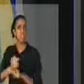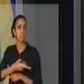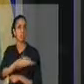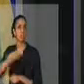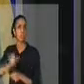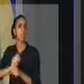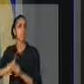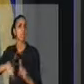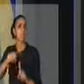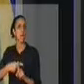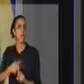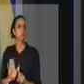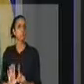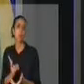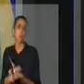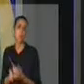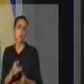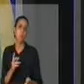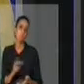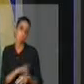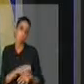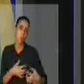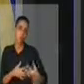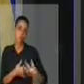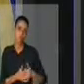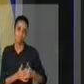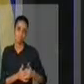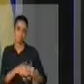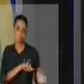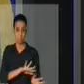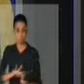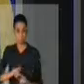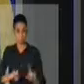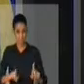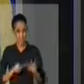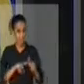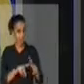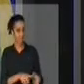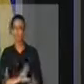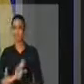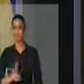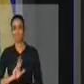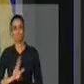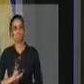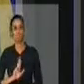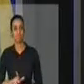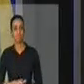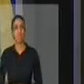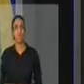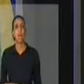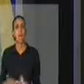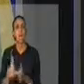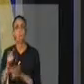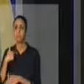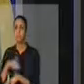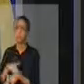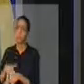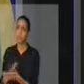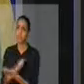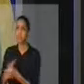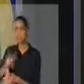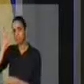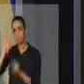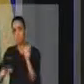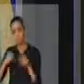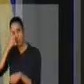anos, mesmo na presença de algum distúrbio. Na oncologia não é assim. Conversando mais cedo com alguns colegas, em